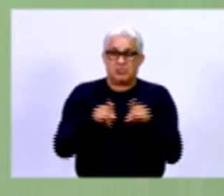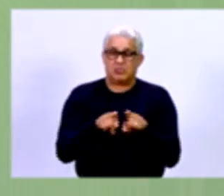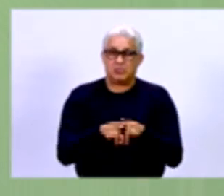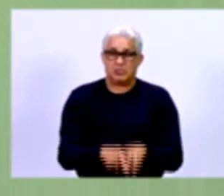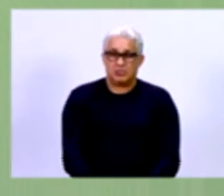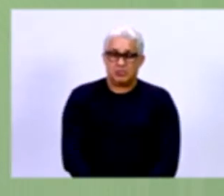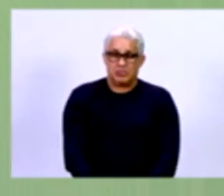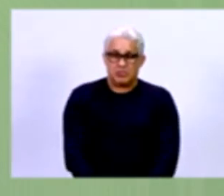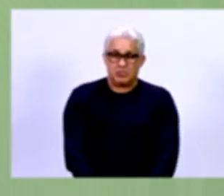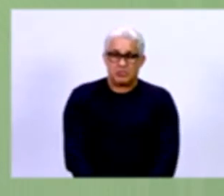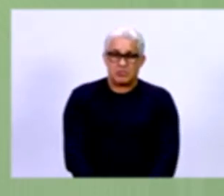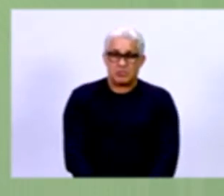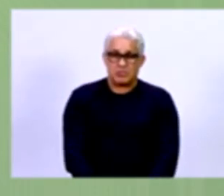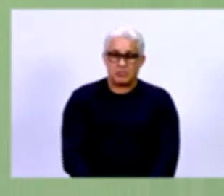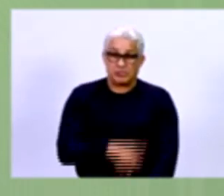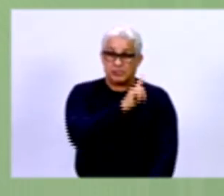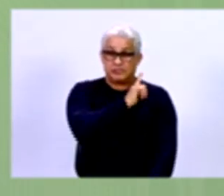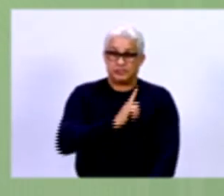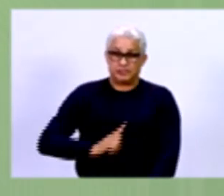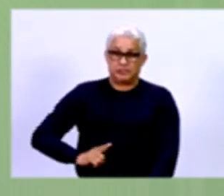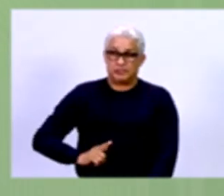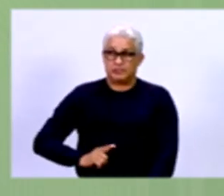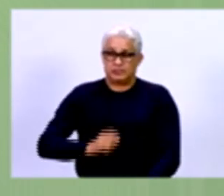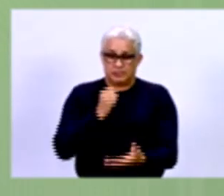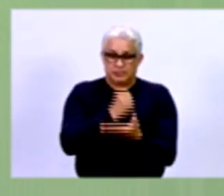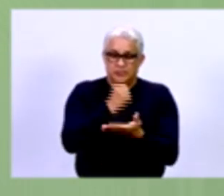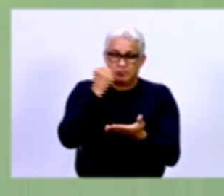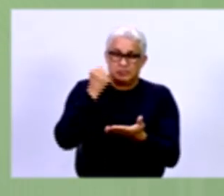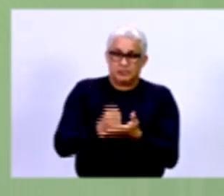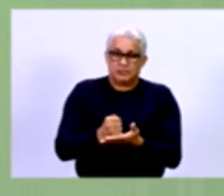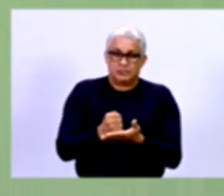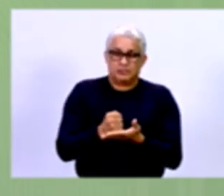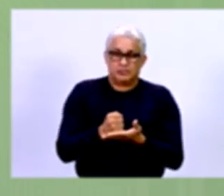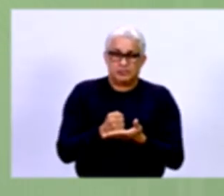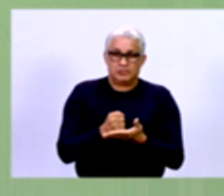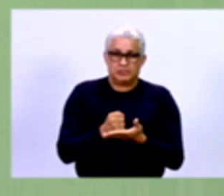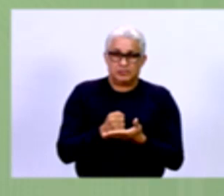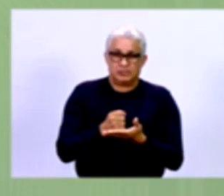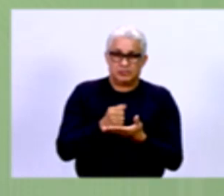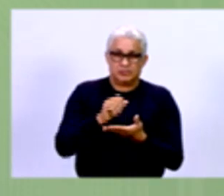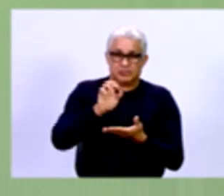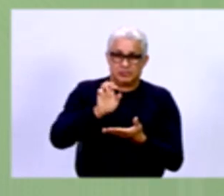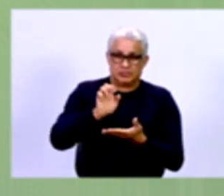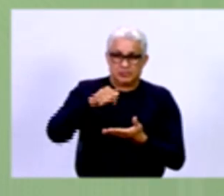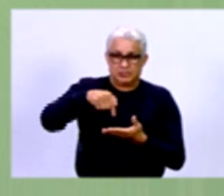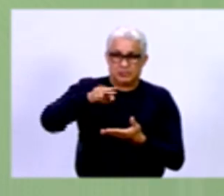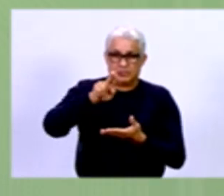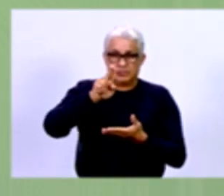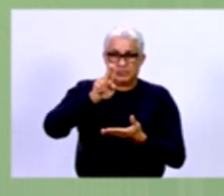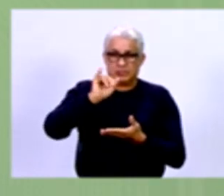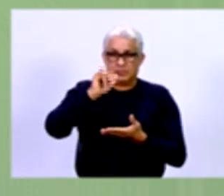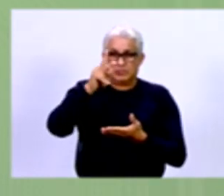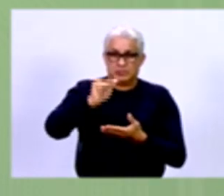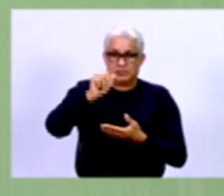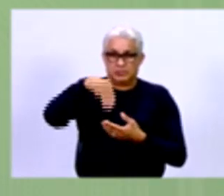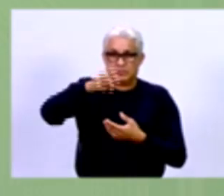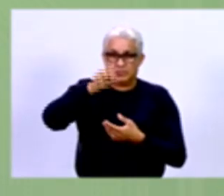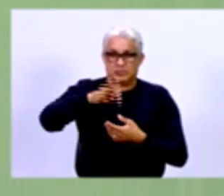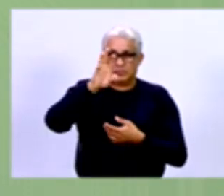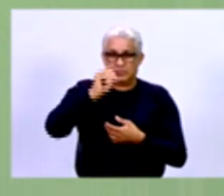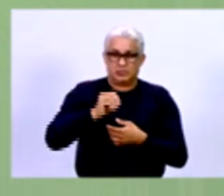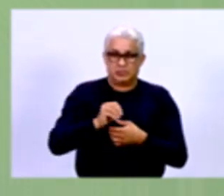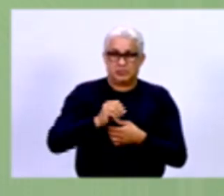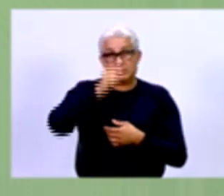disso, o governo contrata equipamentos para proteger o território nacional, por